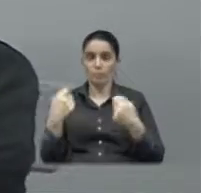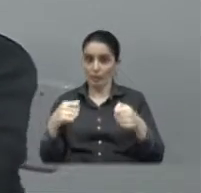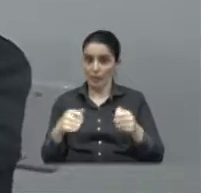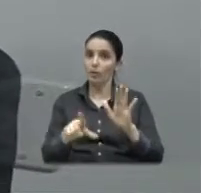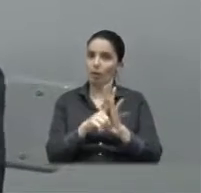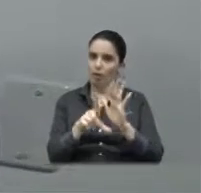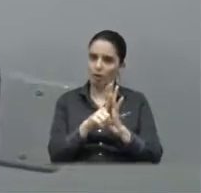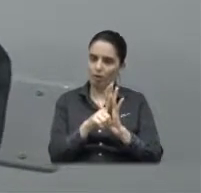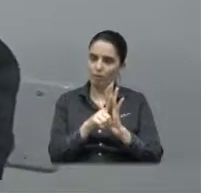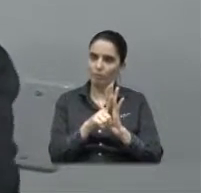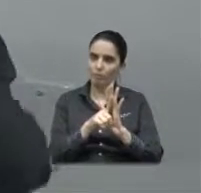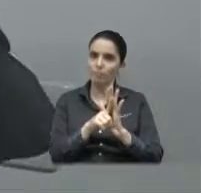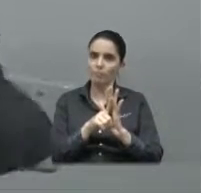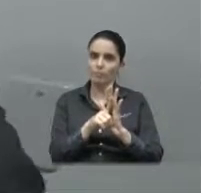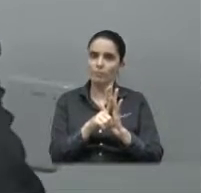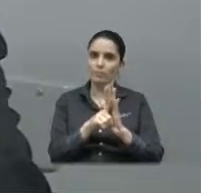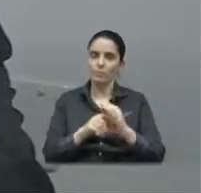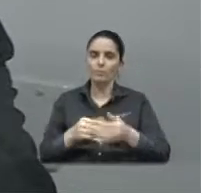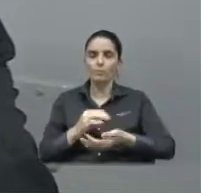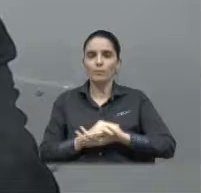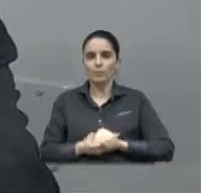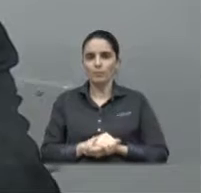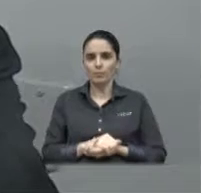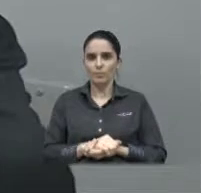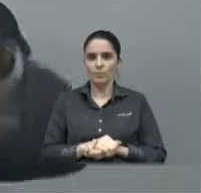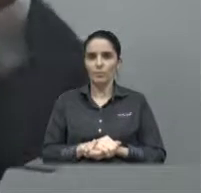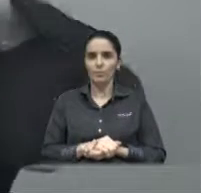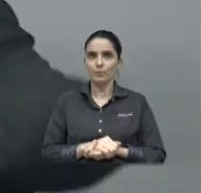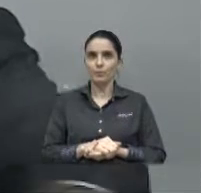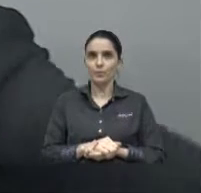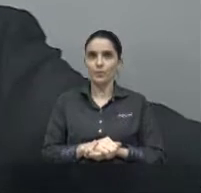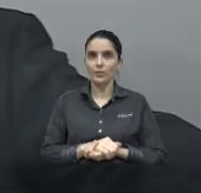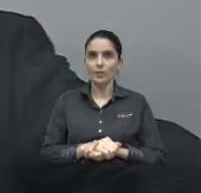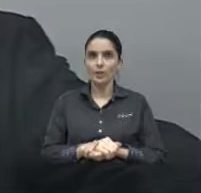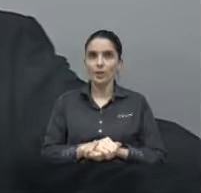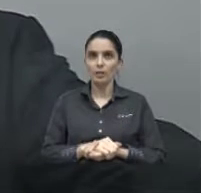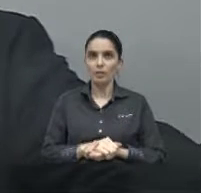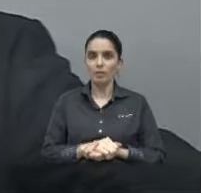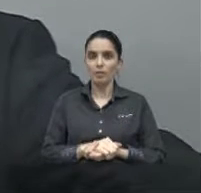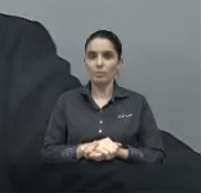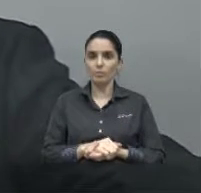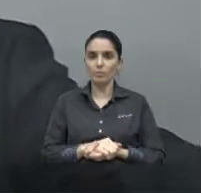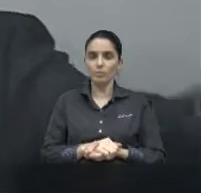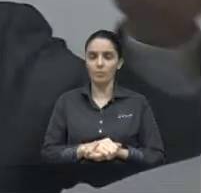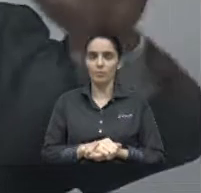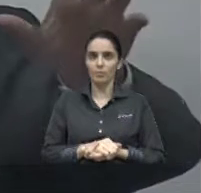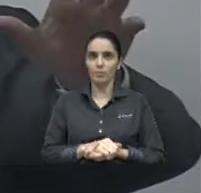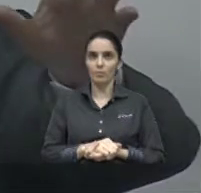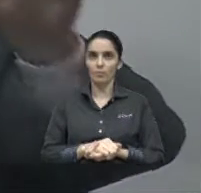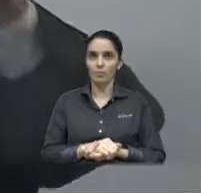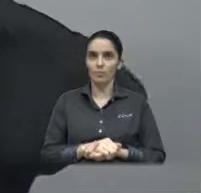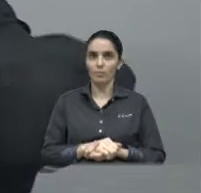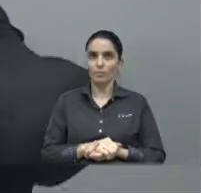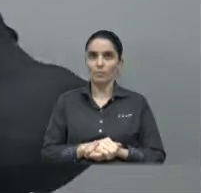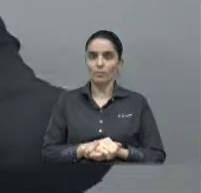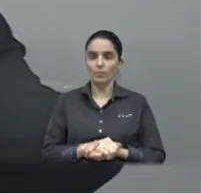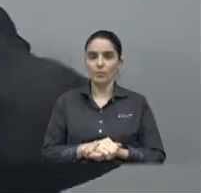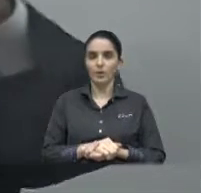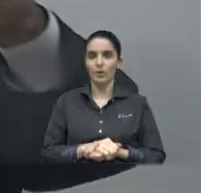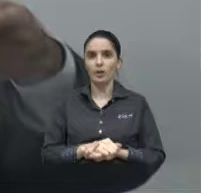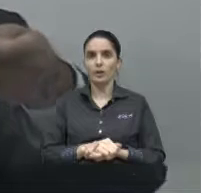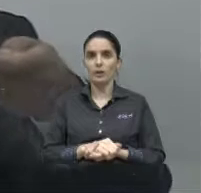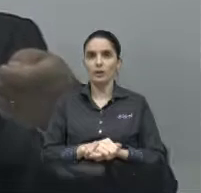diretriz começa a se render, porque existe a lei. Então, independente de